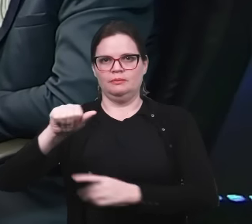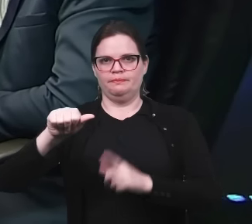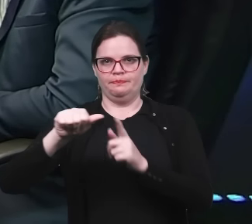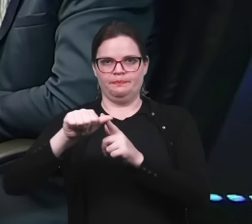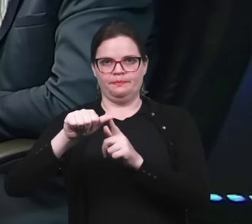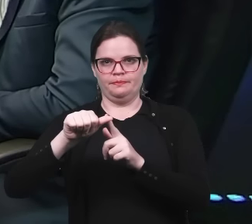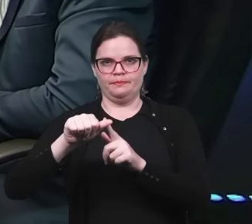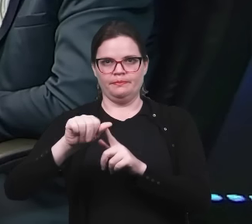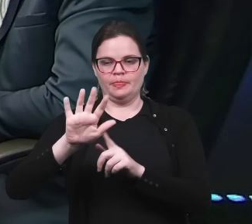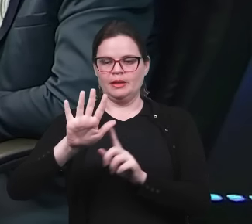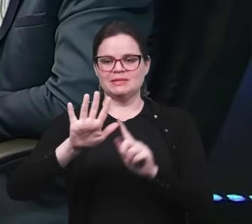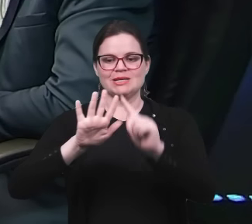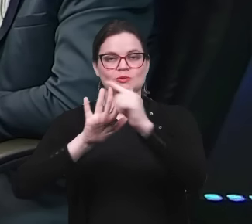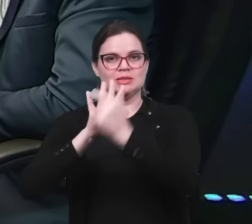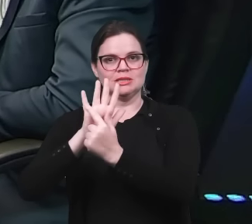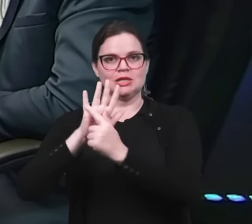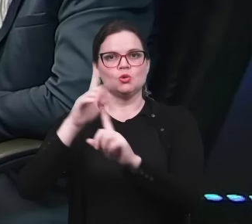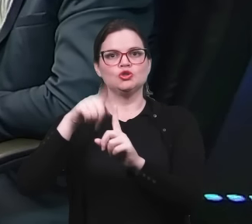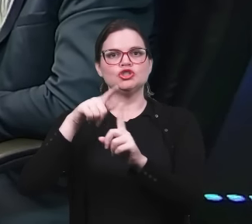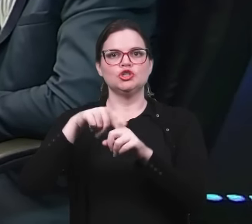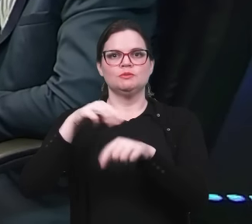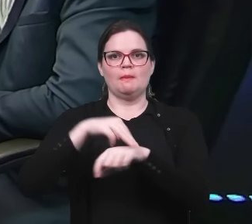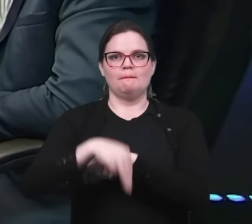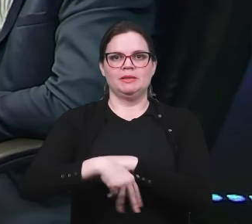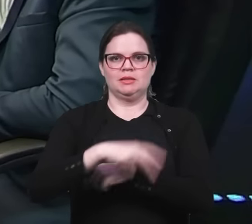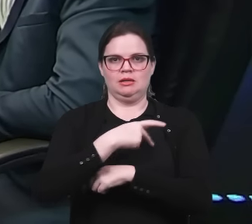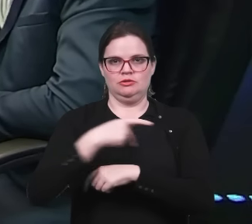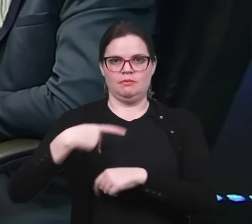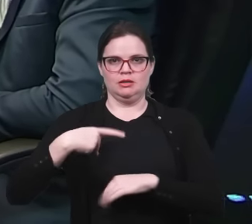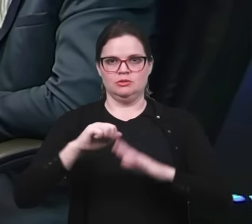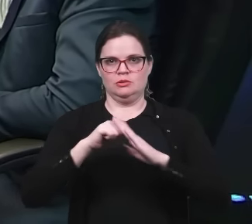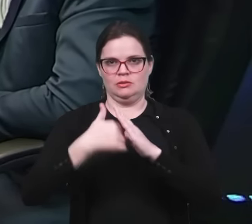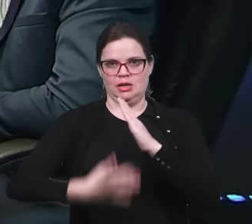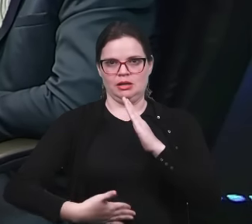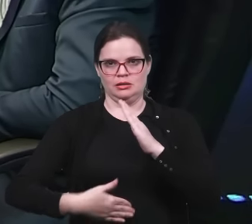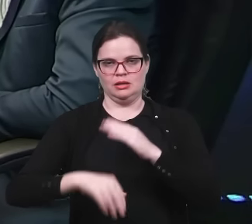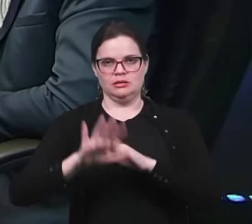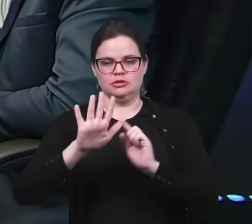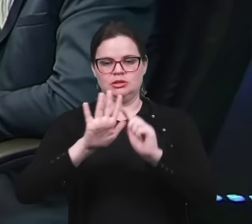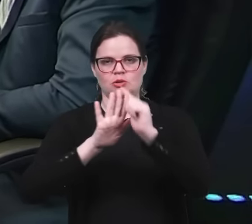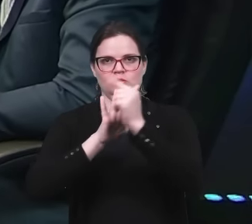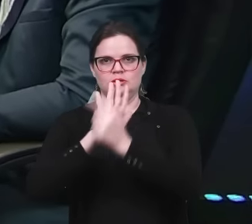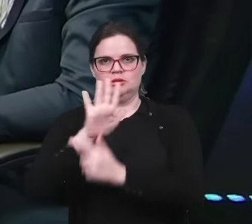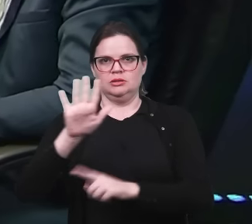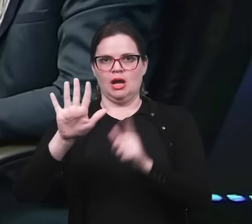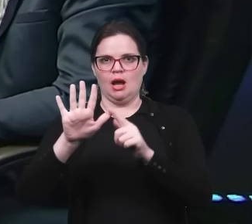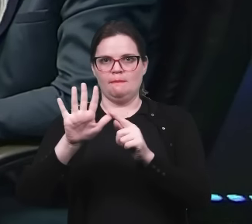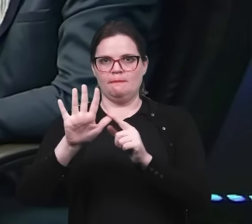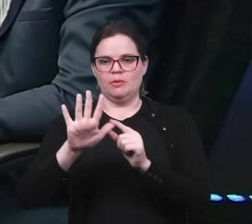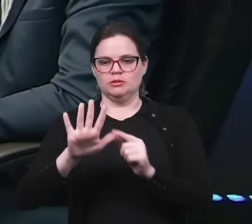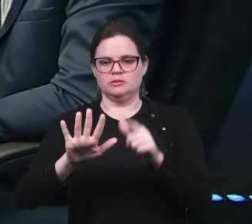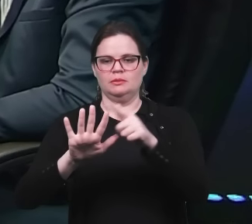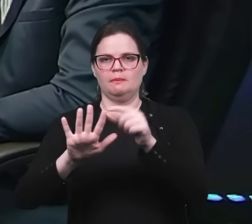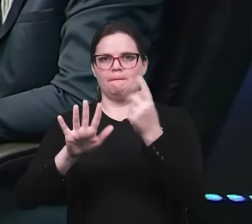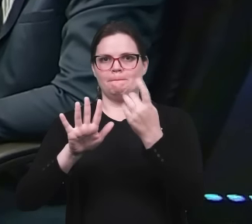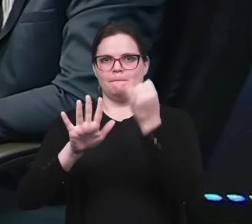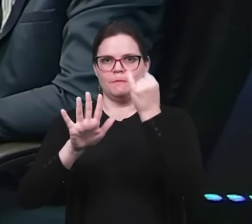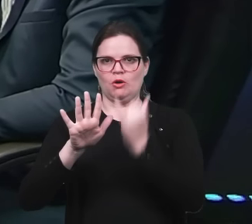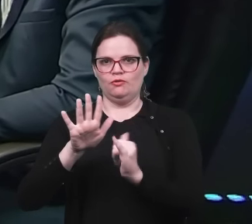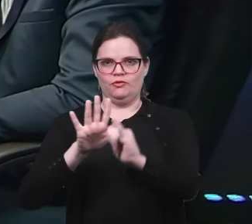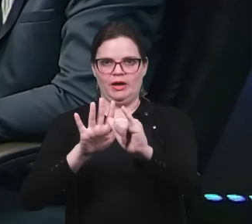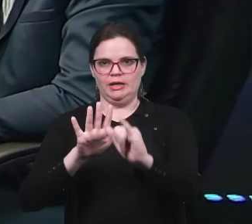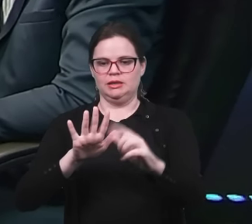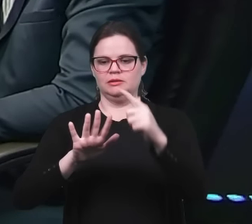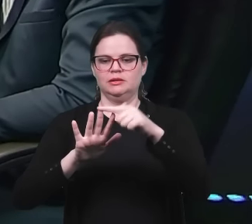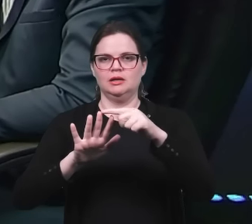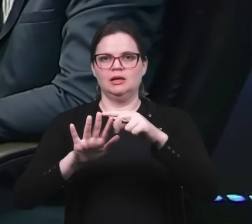são 5 os ministérios, né? São 5 as características do ministério. Né? O apóstolo, o profeta,